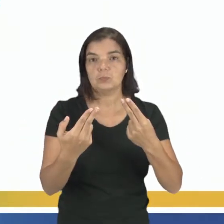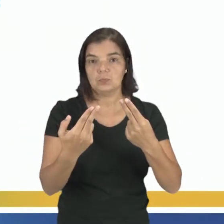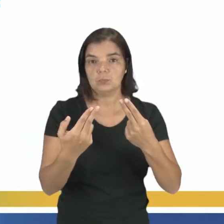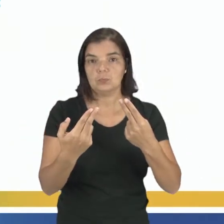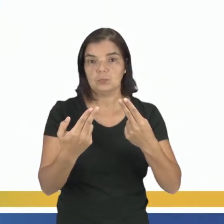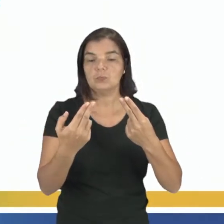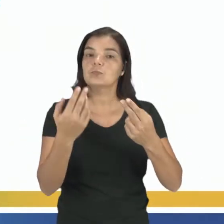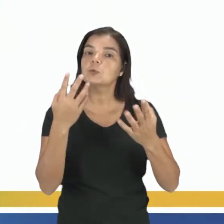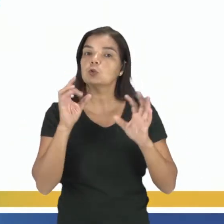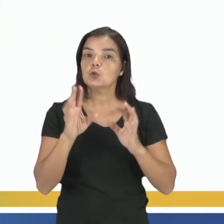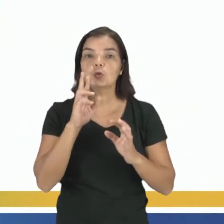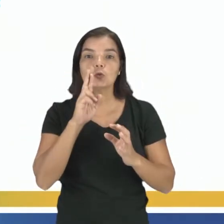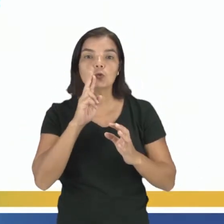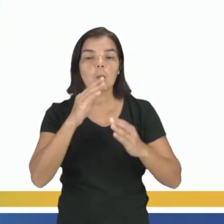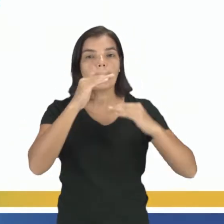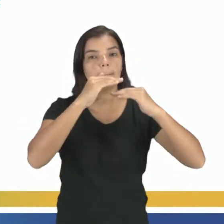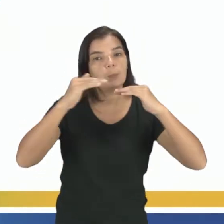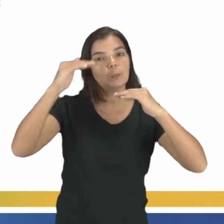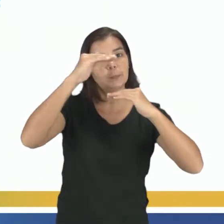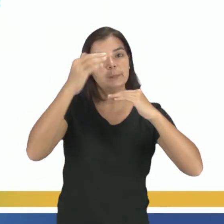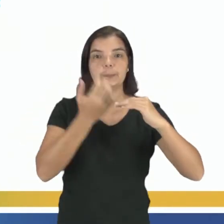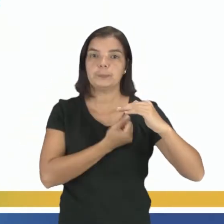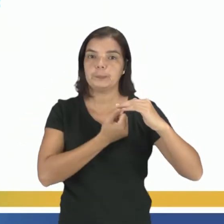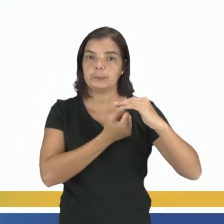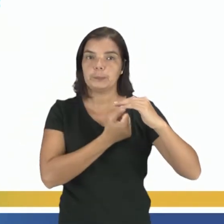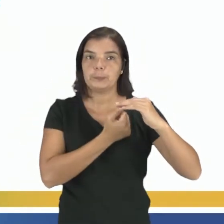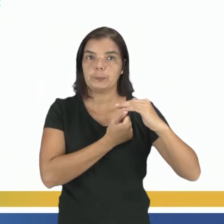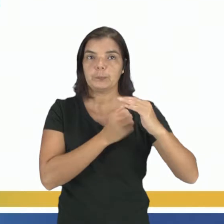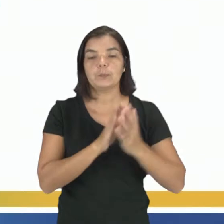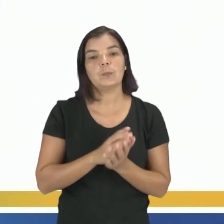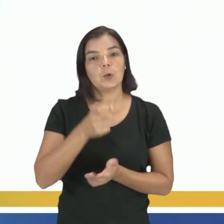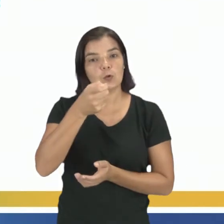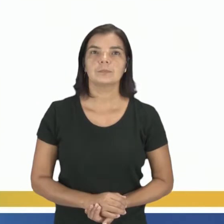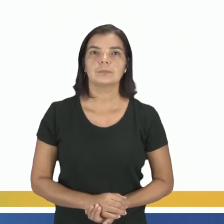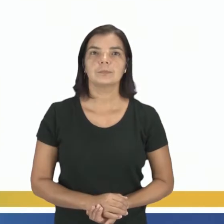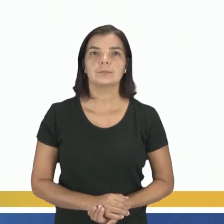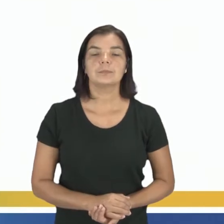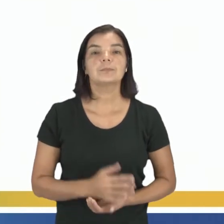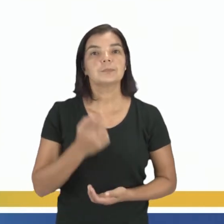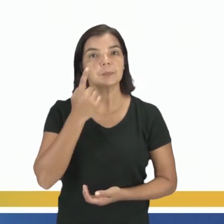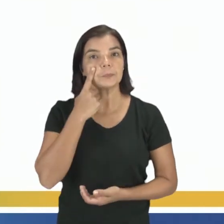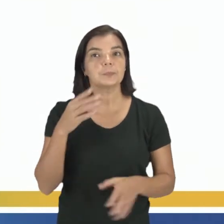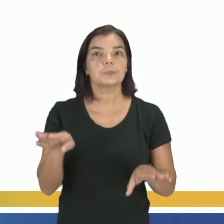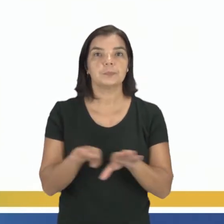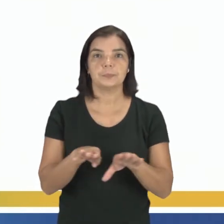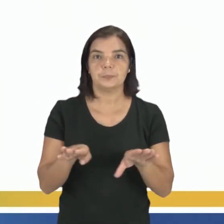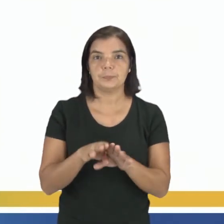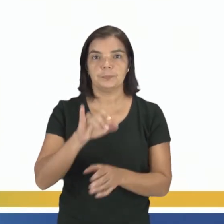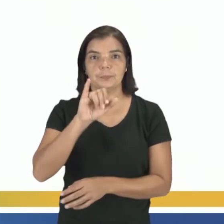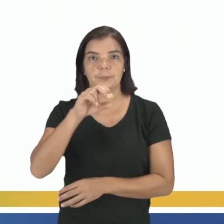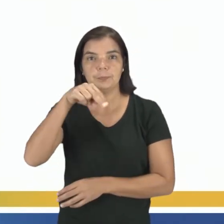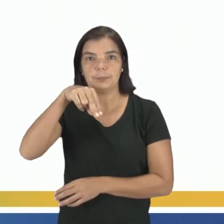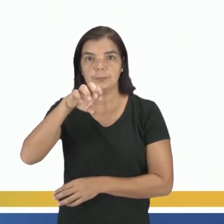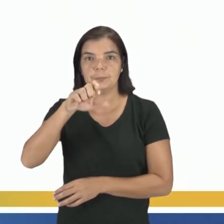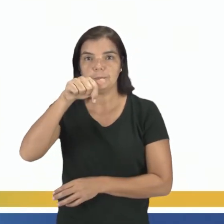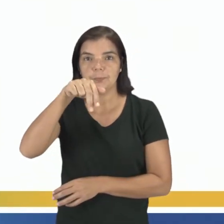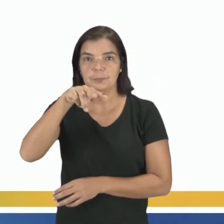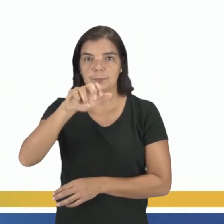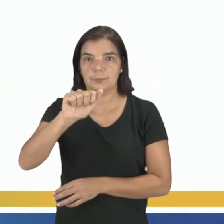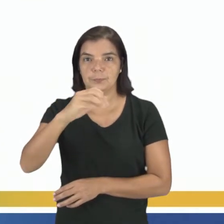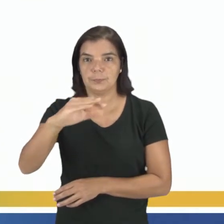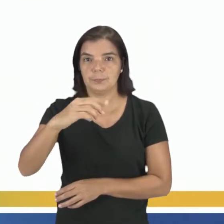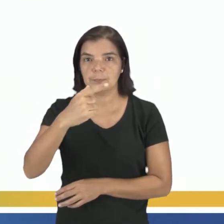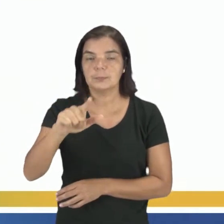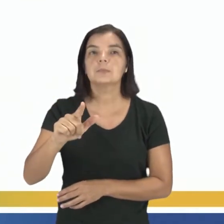os expoentes. Então, logo eu tenho que x é igual a 6. Nós vimos também as inequações